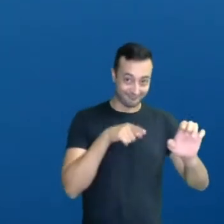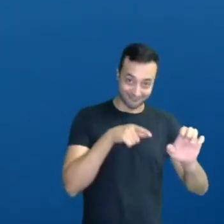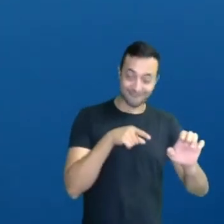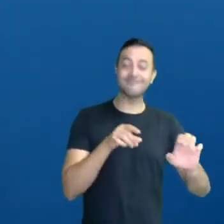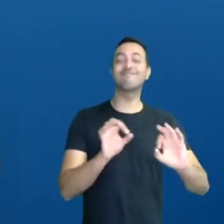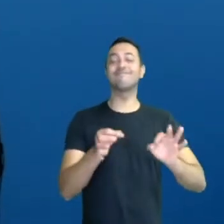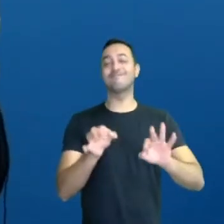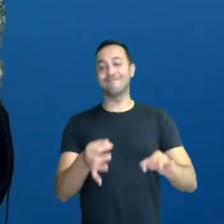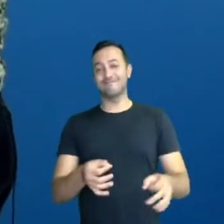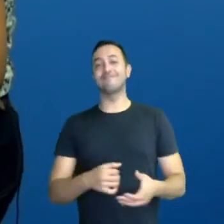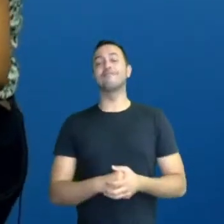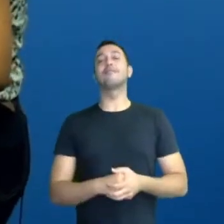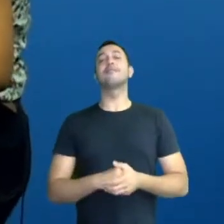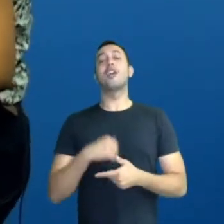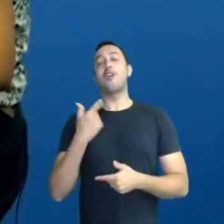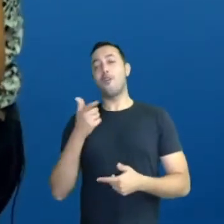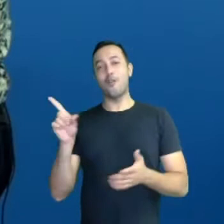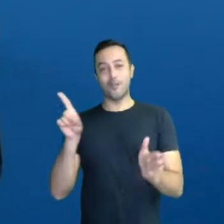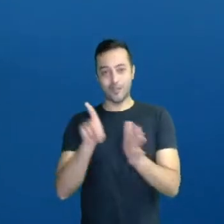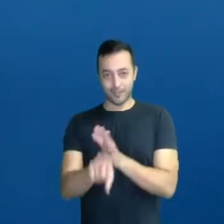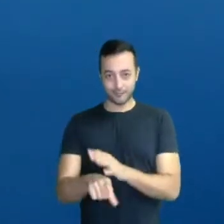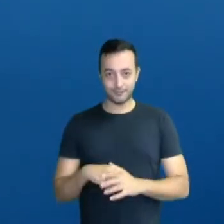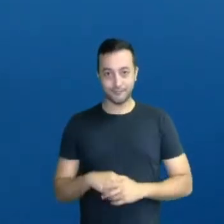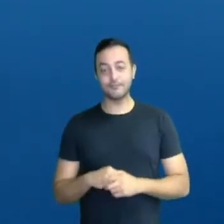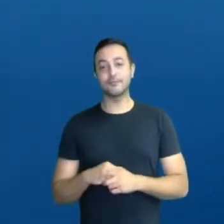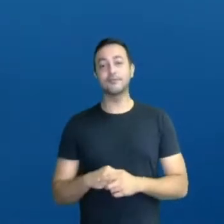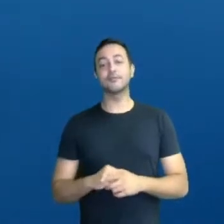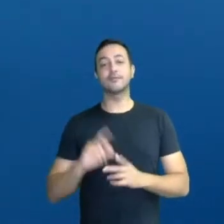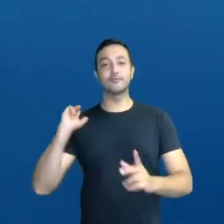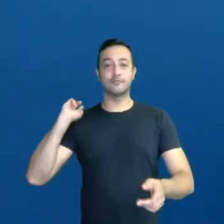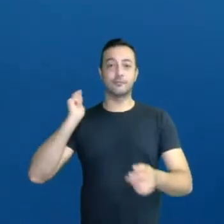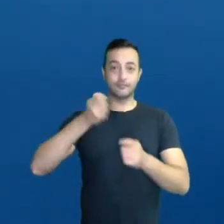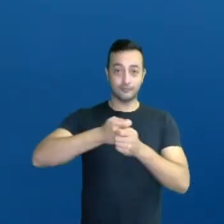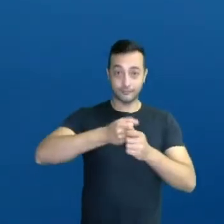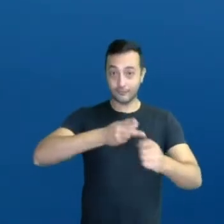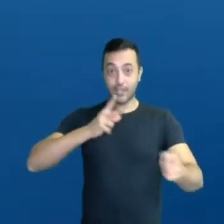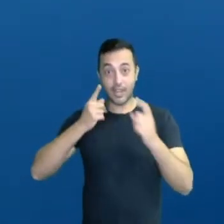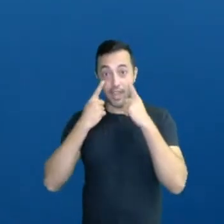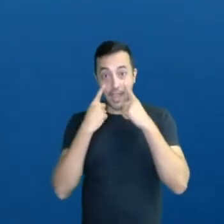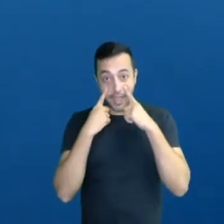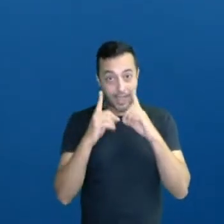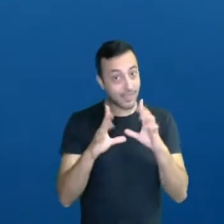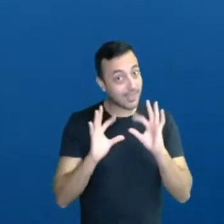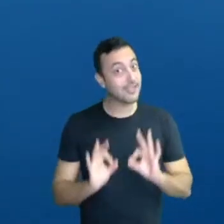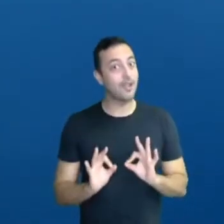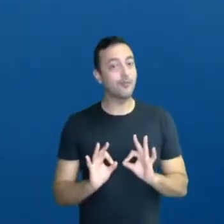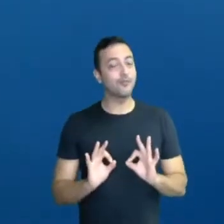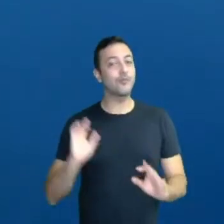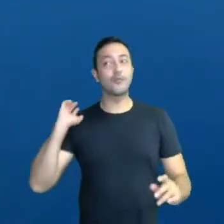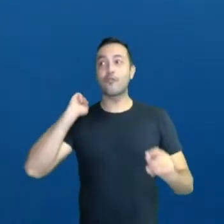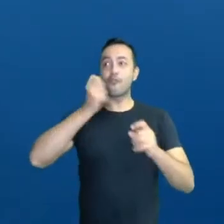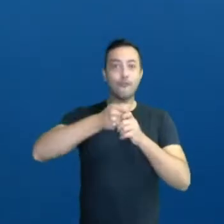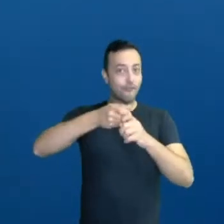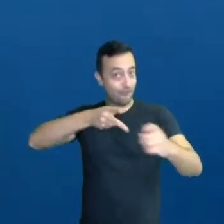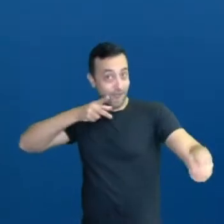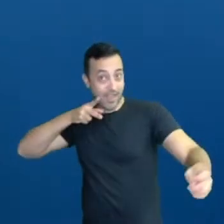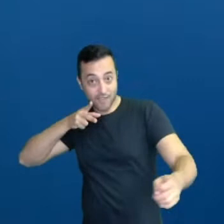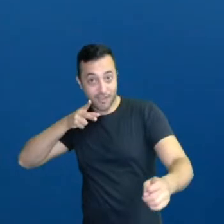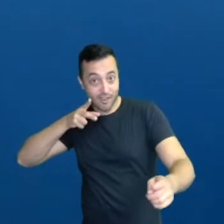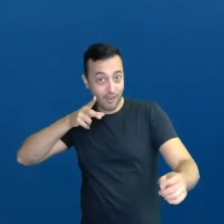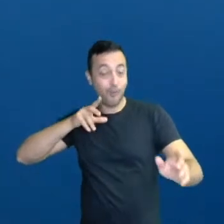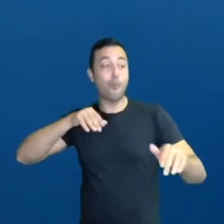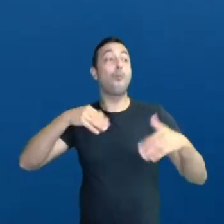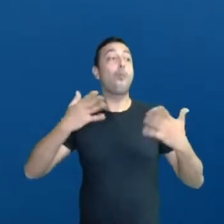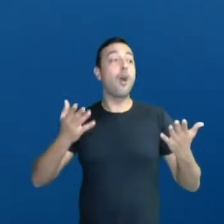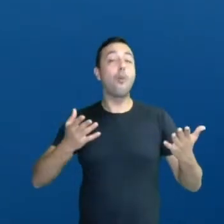Esquerdo. Muito bem. Próxima pergunta. A flecha, preste atenção. A flecha aponta para o